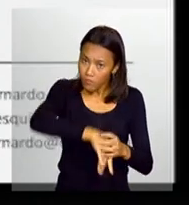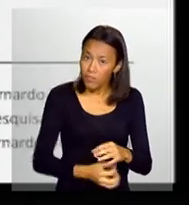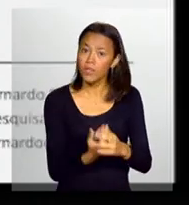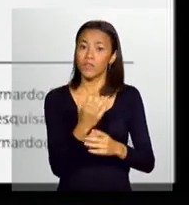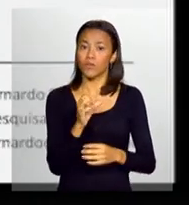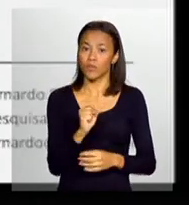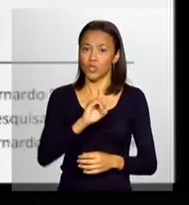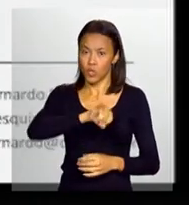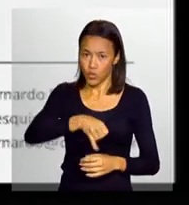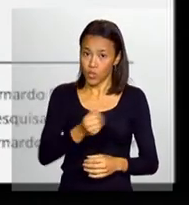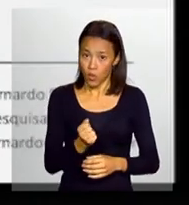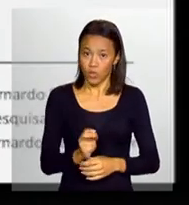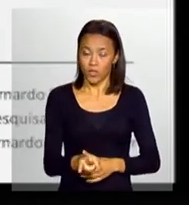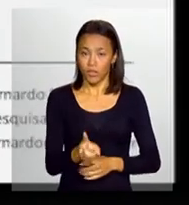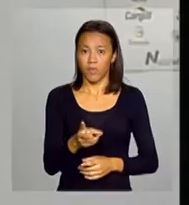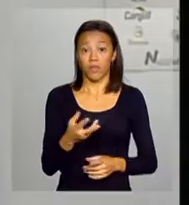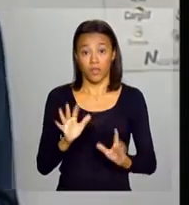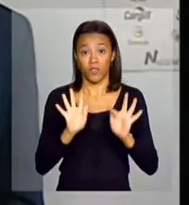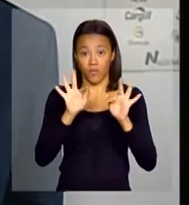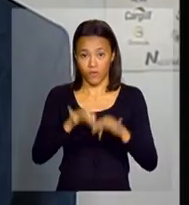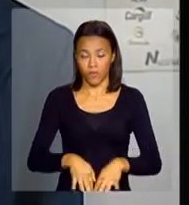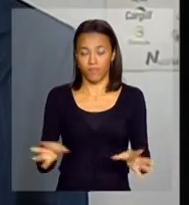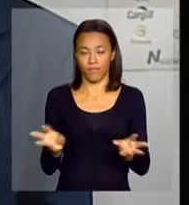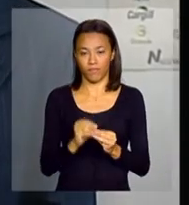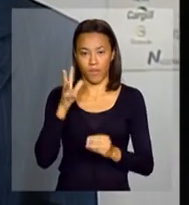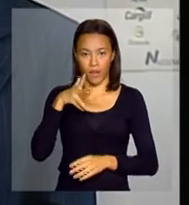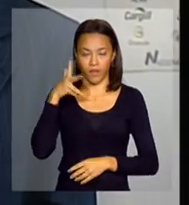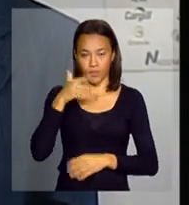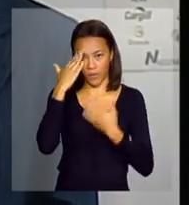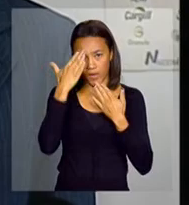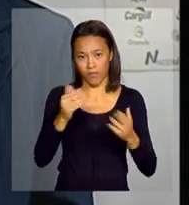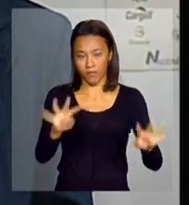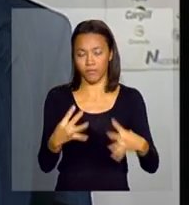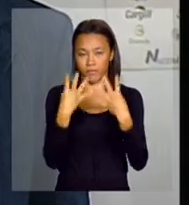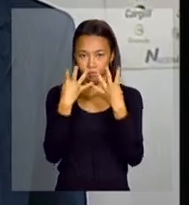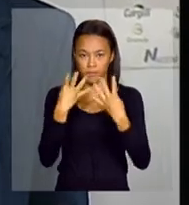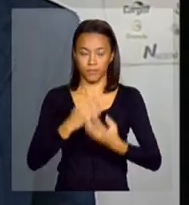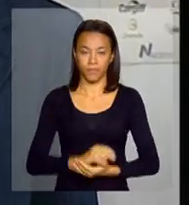anuais. E, com isso, eu encerro a apresentação. Obrigado pela atenção.